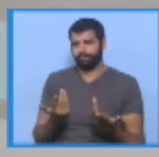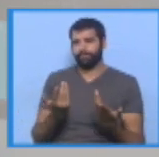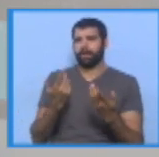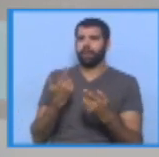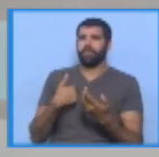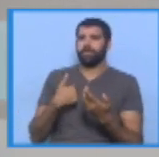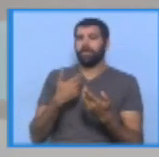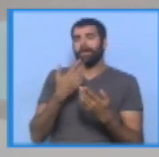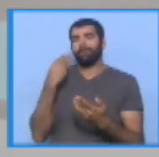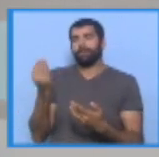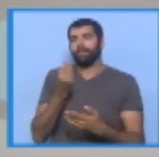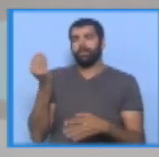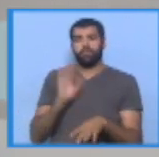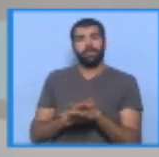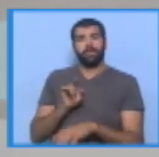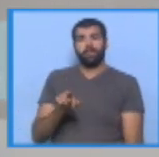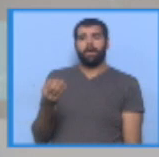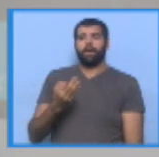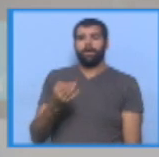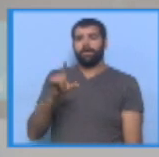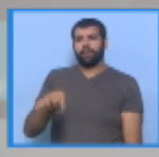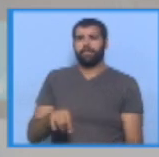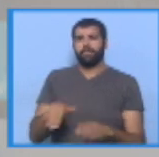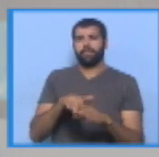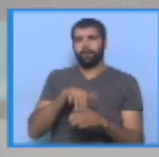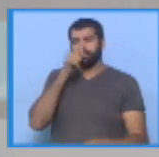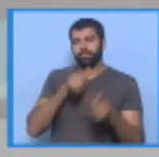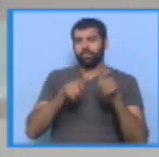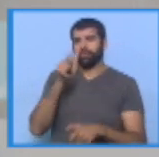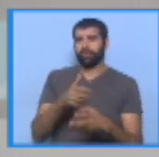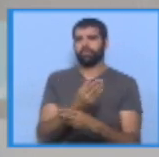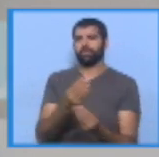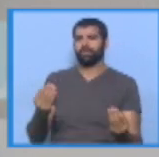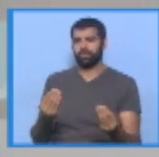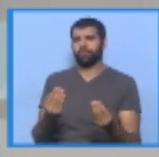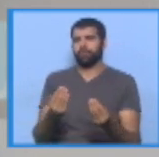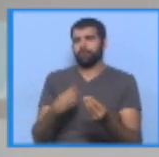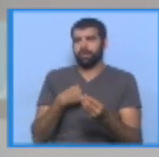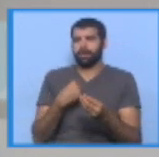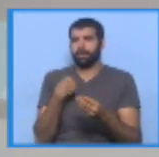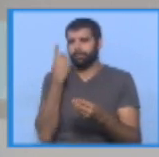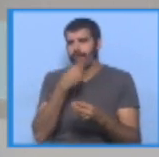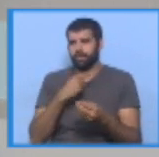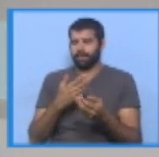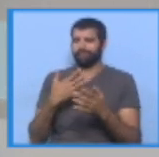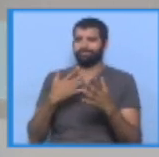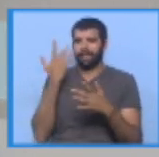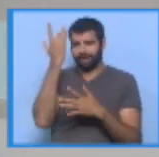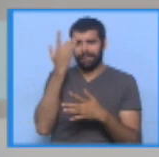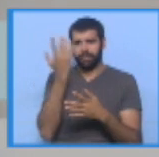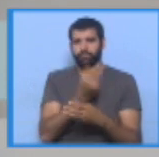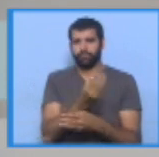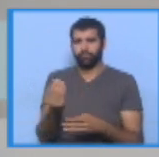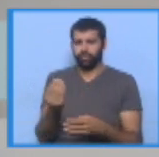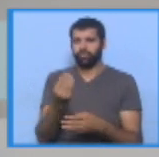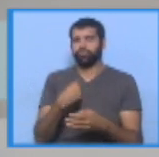por esse fator, também pela participação de muitas pessoas como figurantes de vários santos, figuras bíblicas,